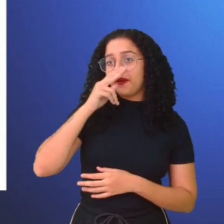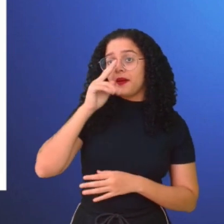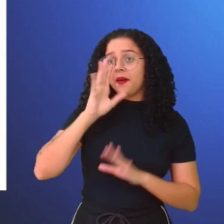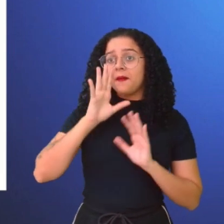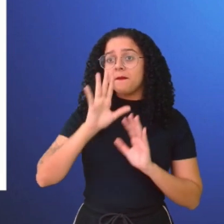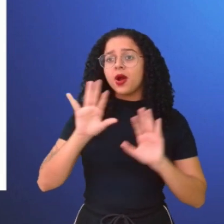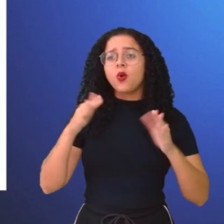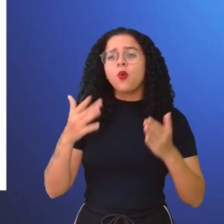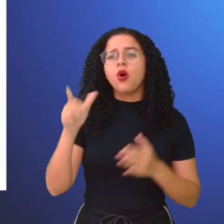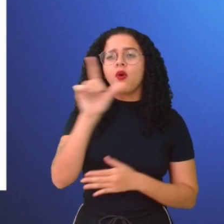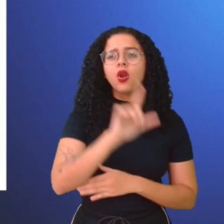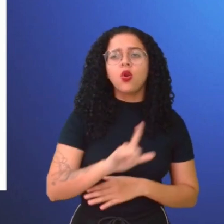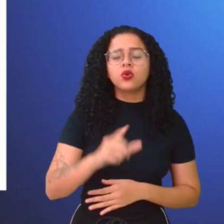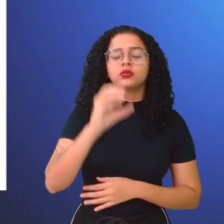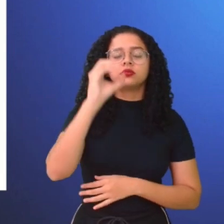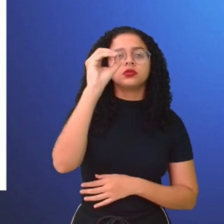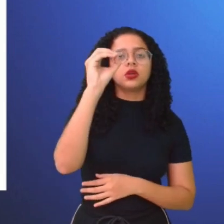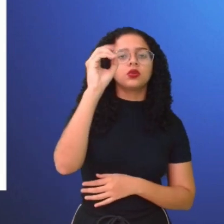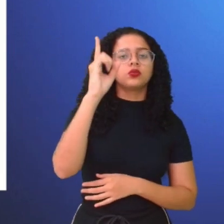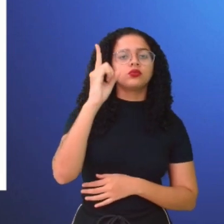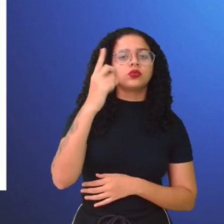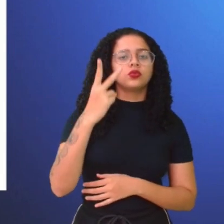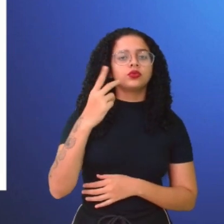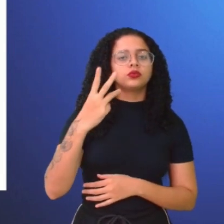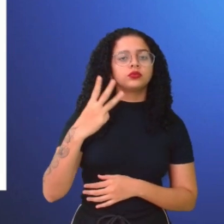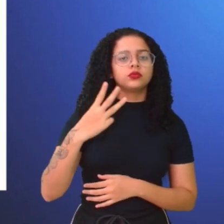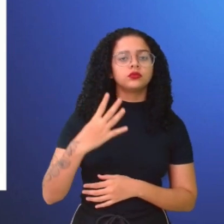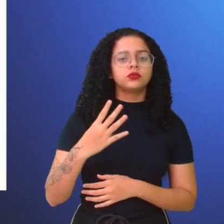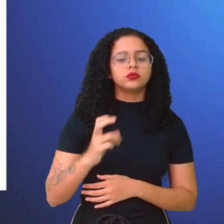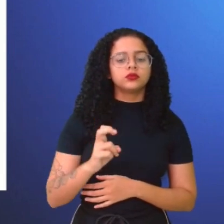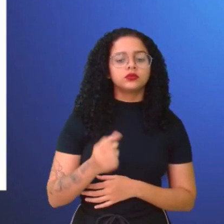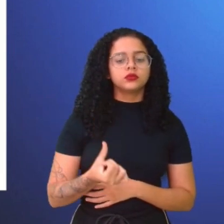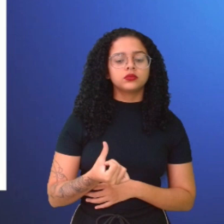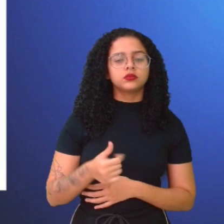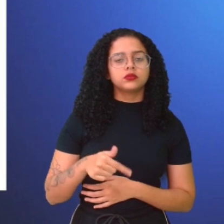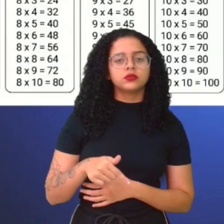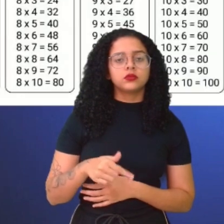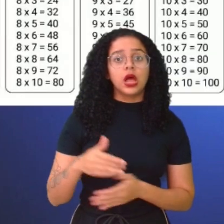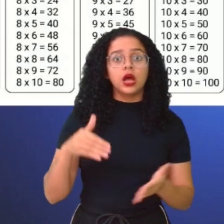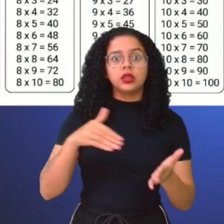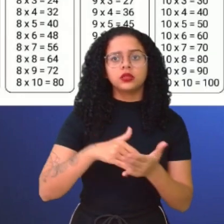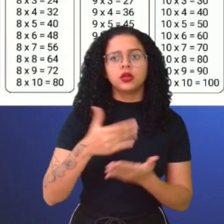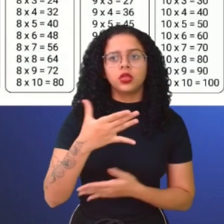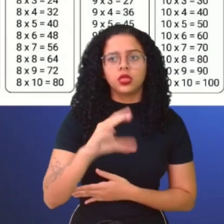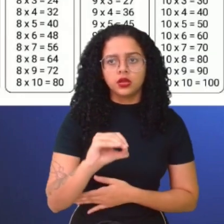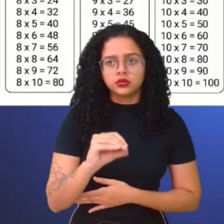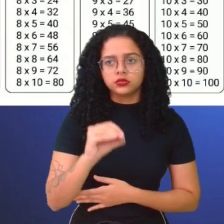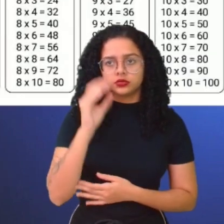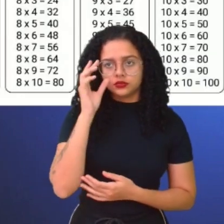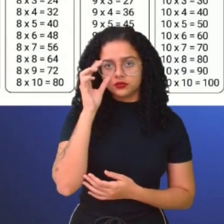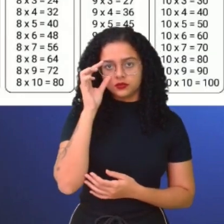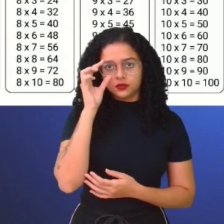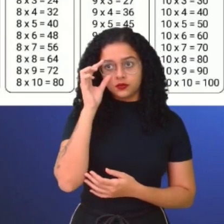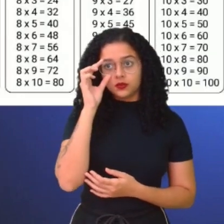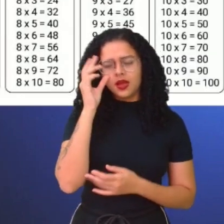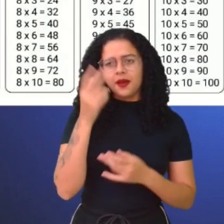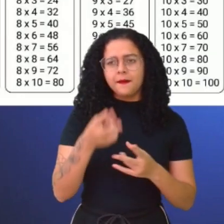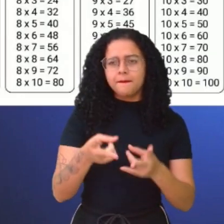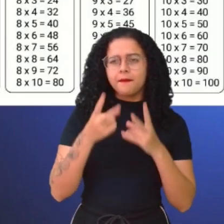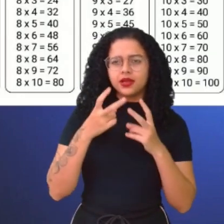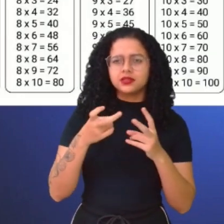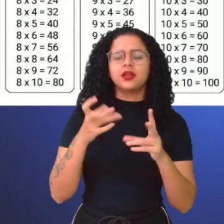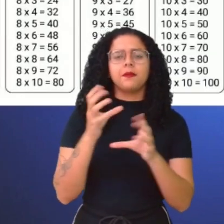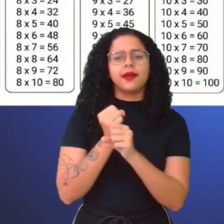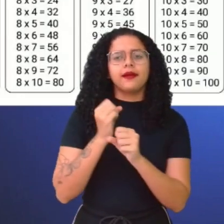a lógica que é 0, 1, 2, 3, até o 10. Então, percebeu que para eu calcular a tabuada